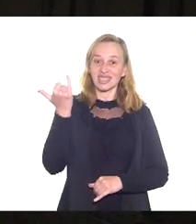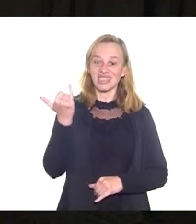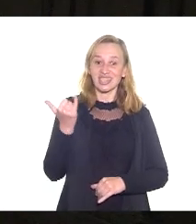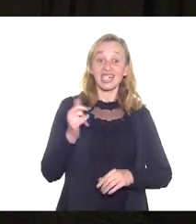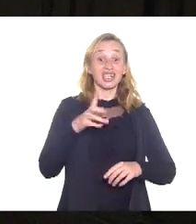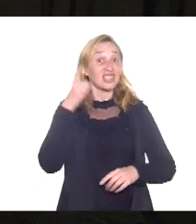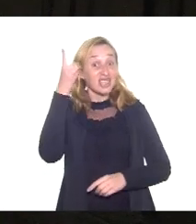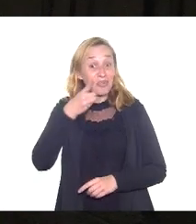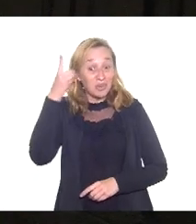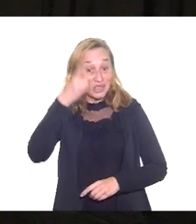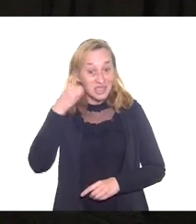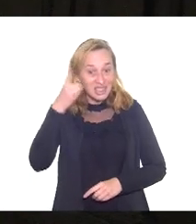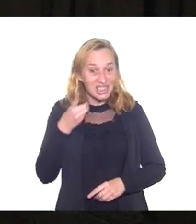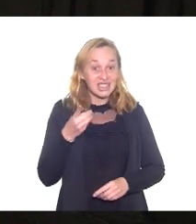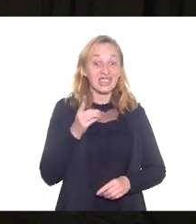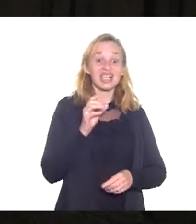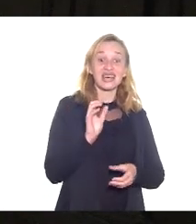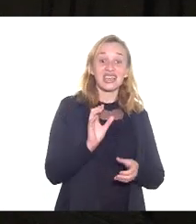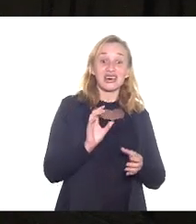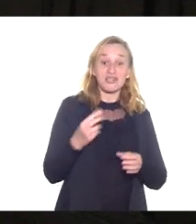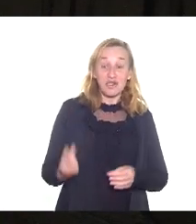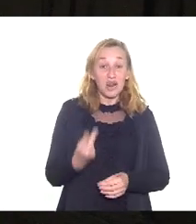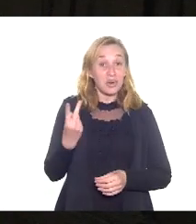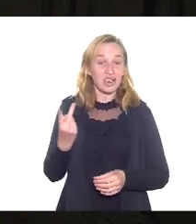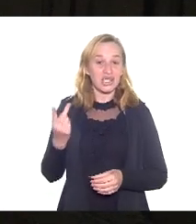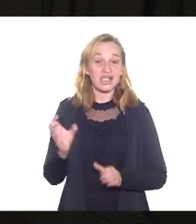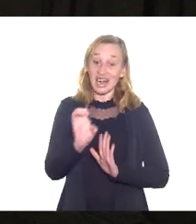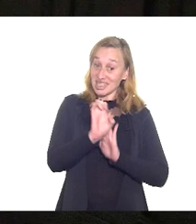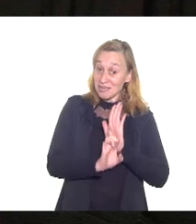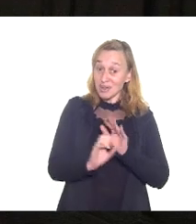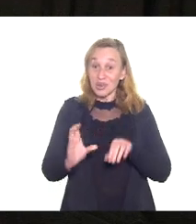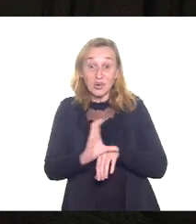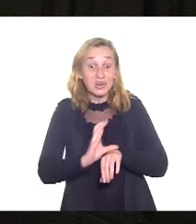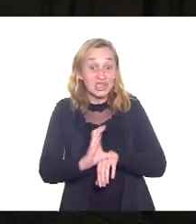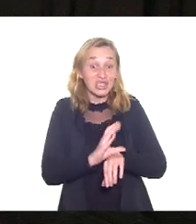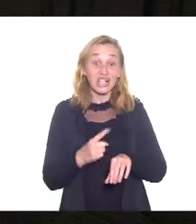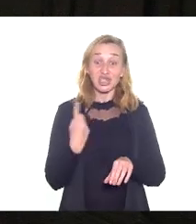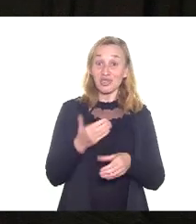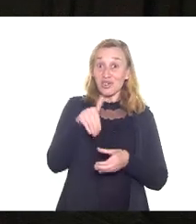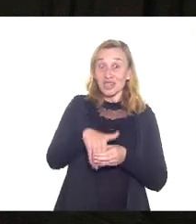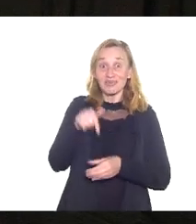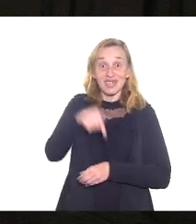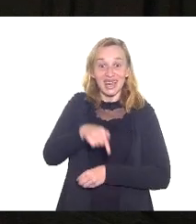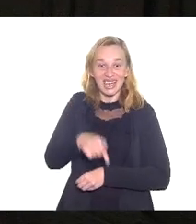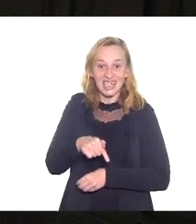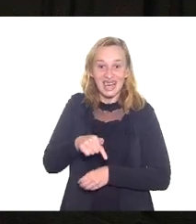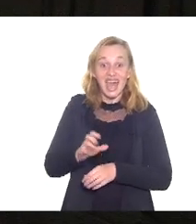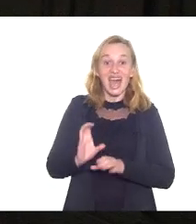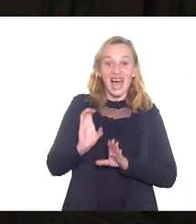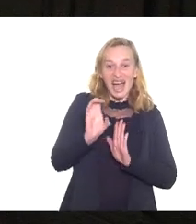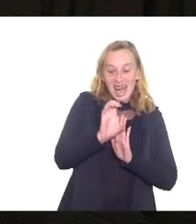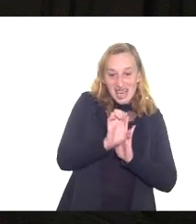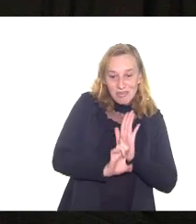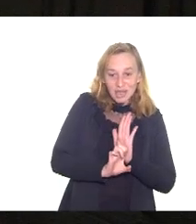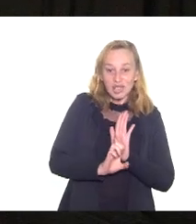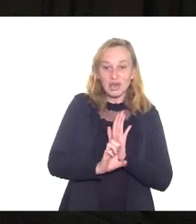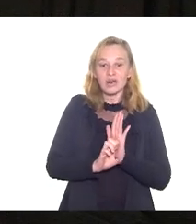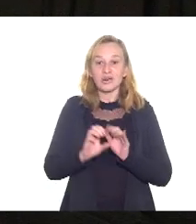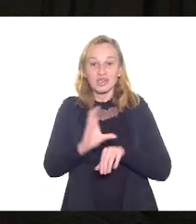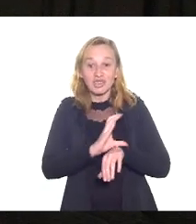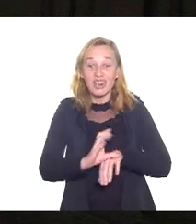Parlamento faça valer as emendas constitucionais que nós votamos aqui. A emenda constitucional